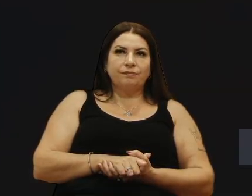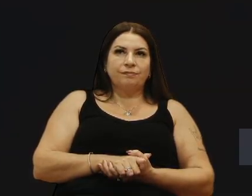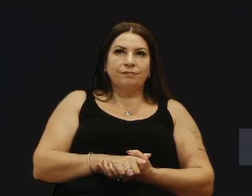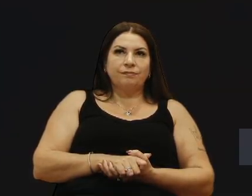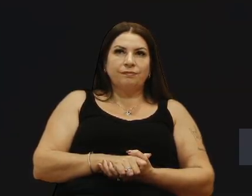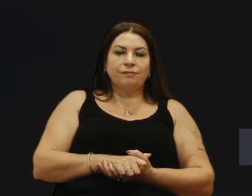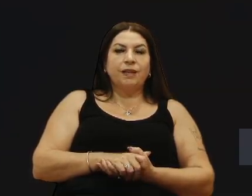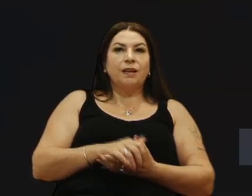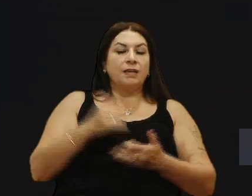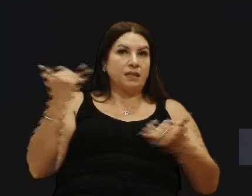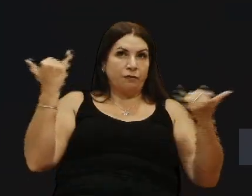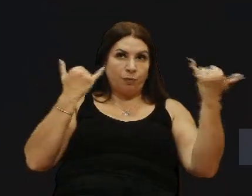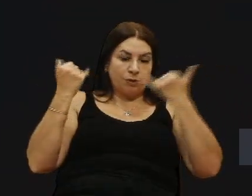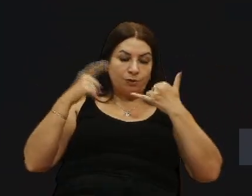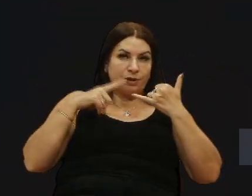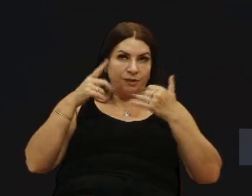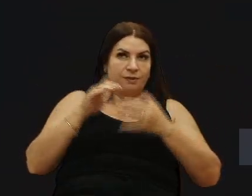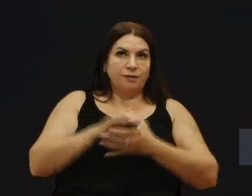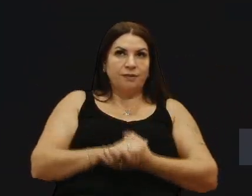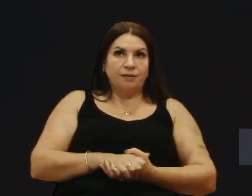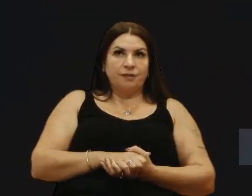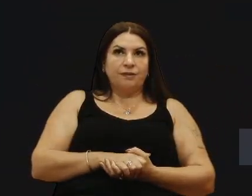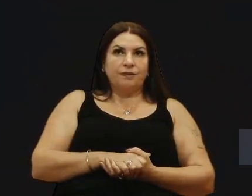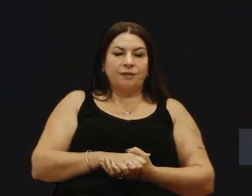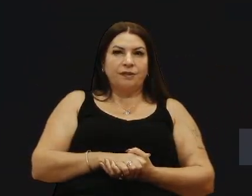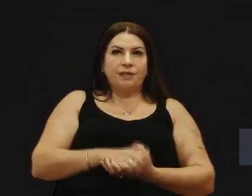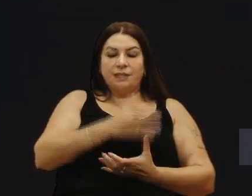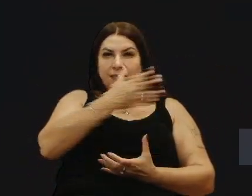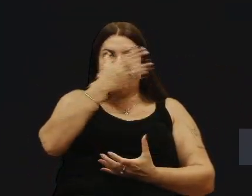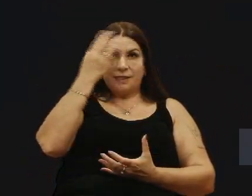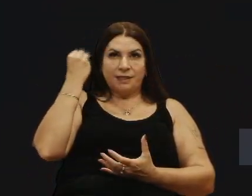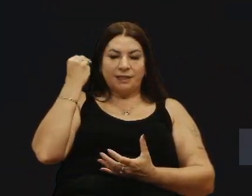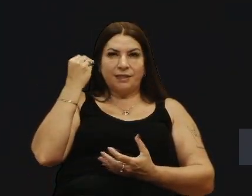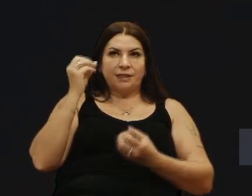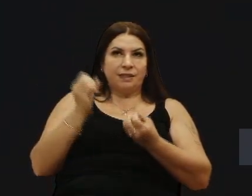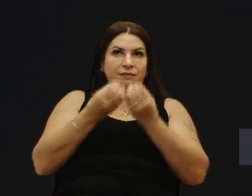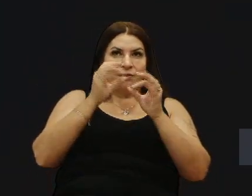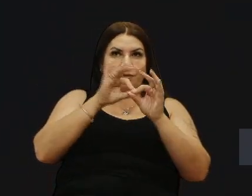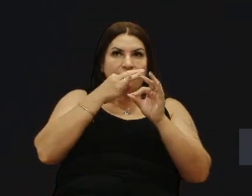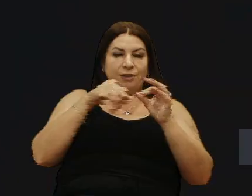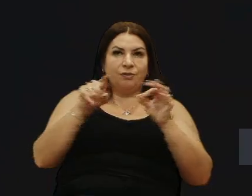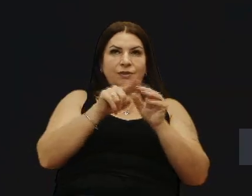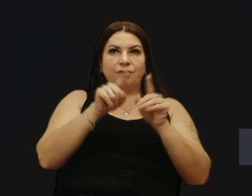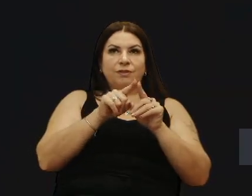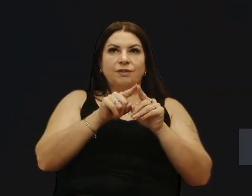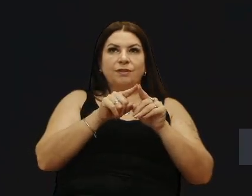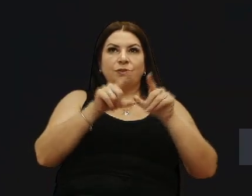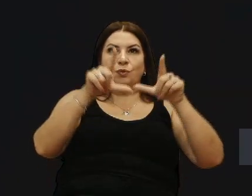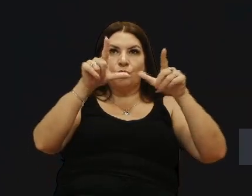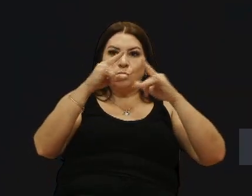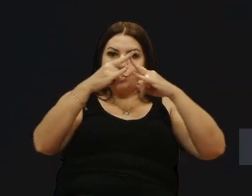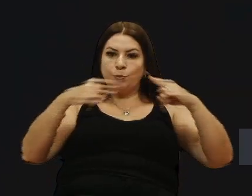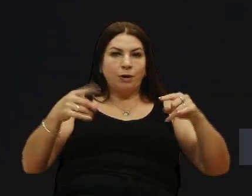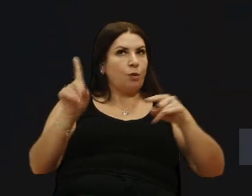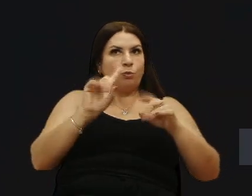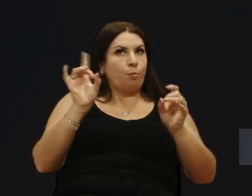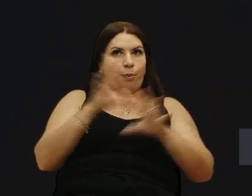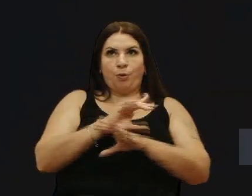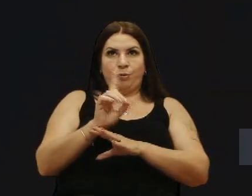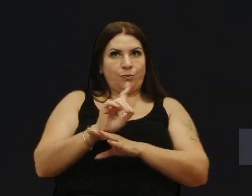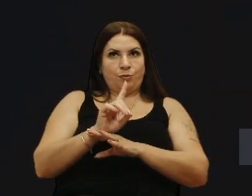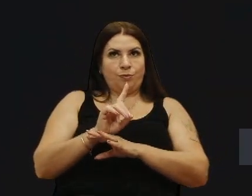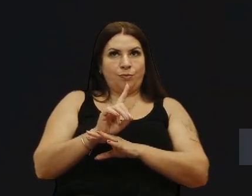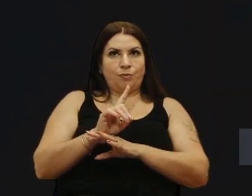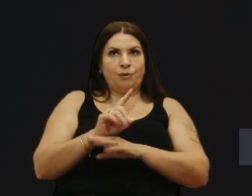Bom, as informações que a gente recebeu, tá? Esqueceram que tem Festa da Uva, os estandes não estão prontos,